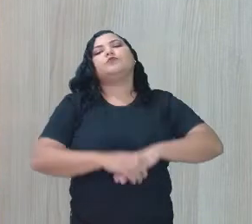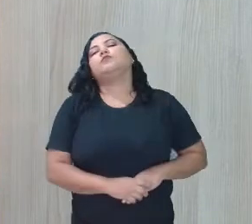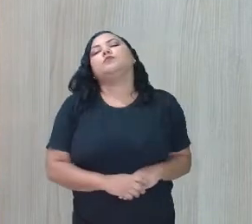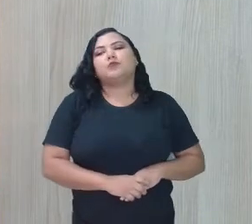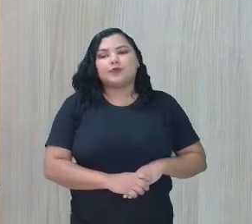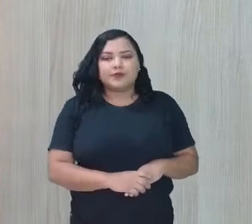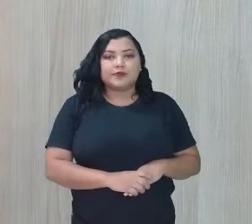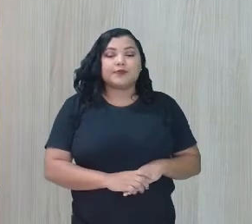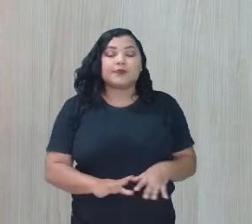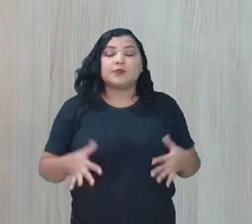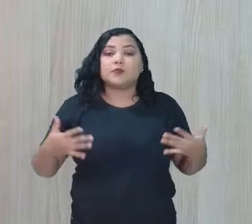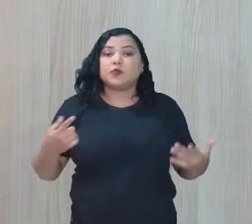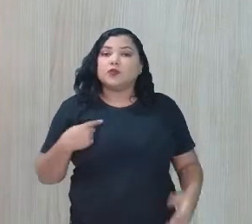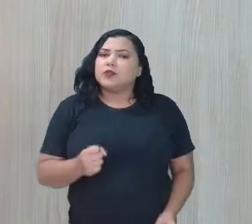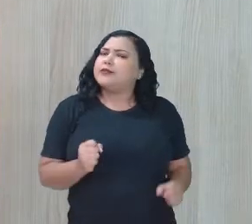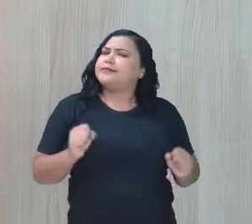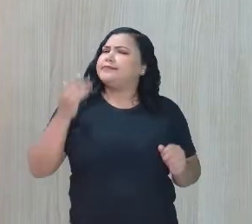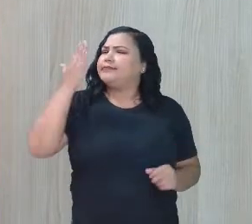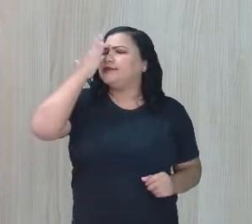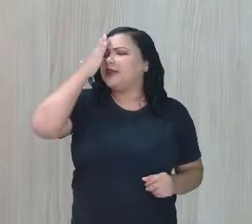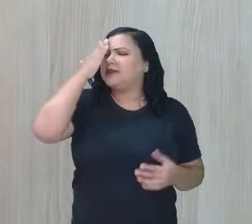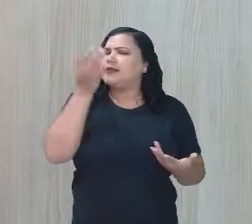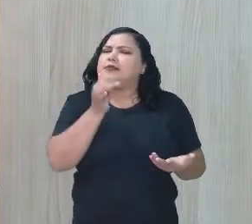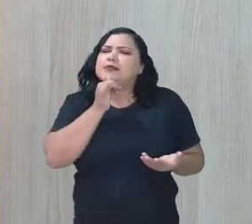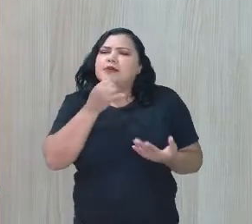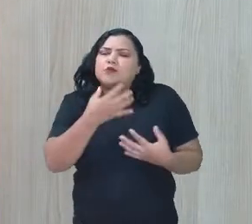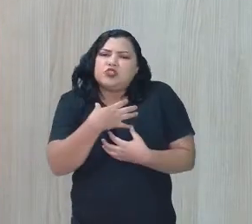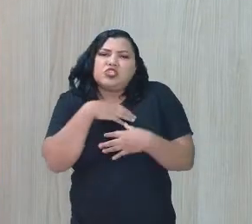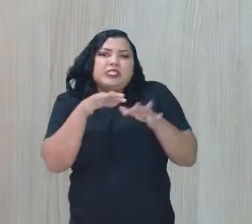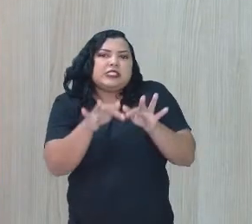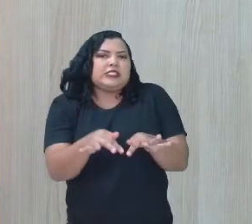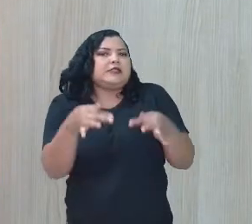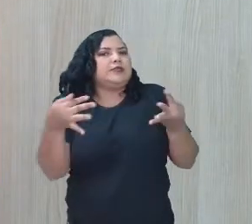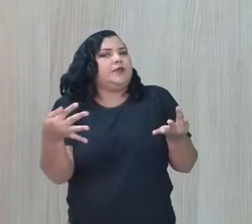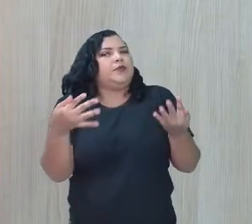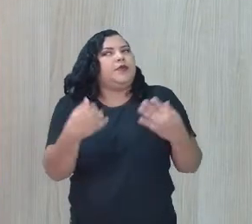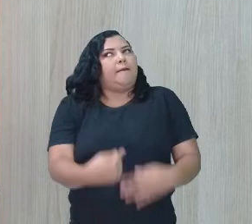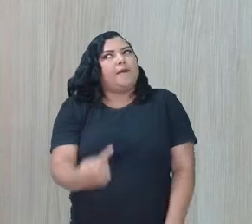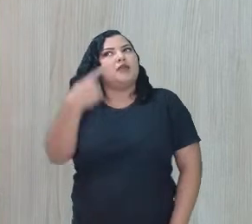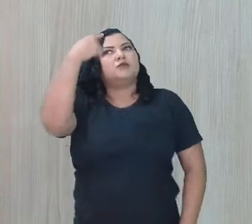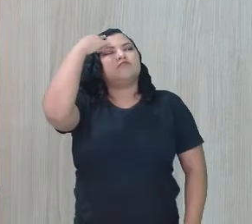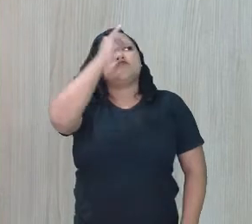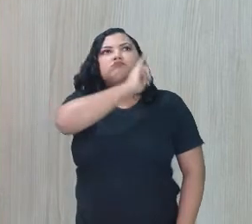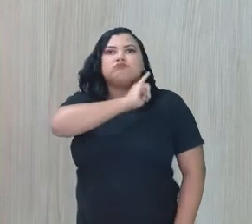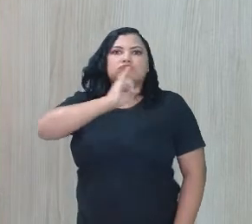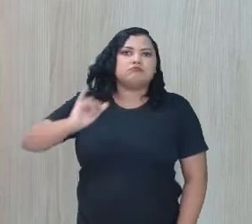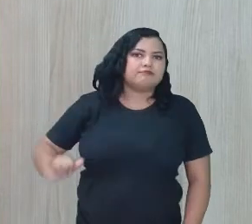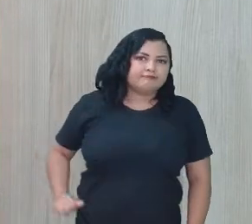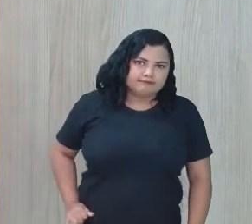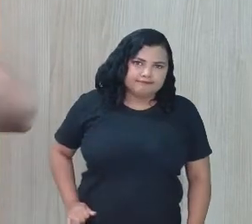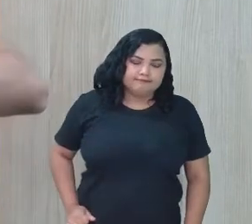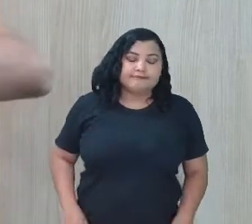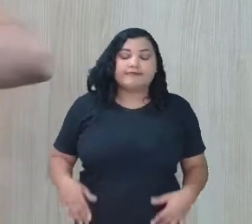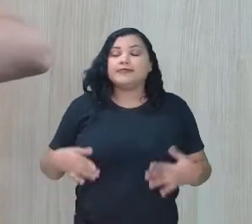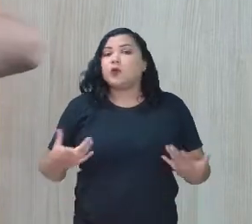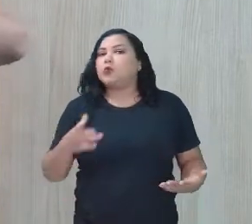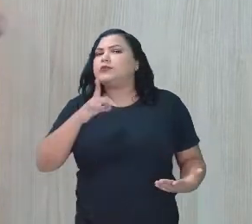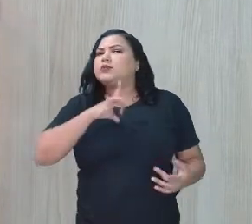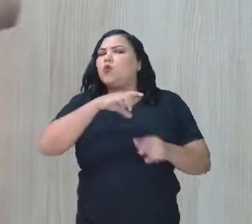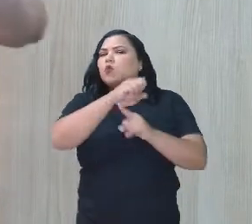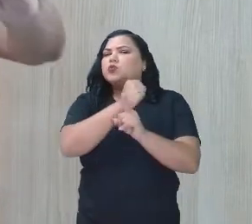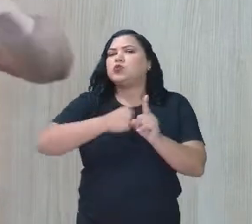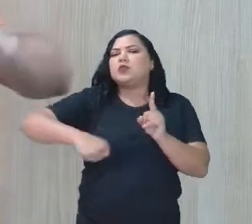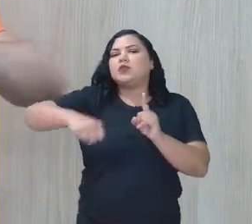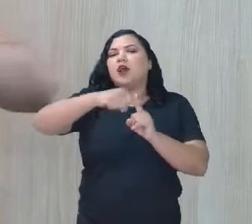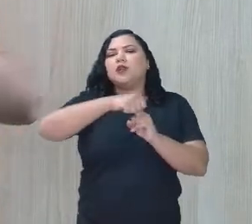todos os outros. E aí a gente pode entender assim de forma bem simplificada essa ideia de império, né? Então a gente tem um povo, uma sociedade que acabou se